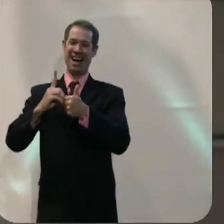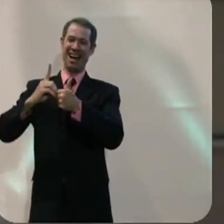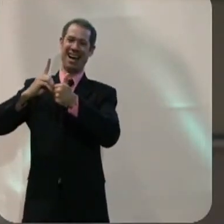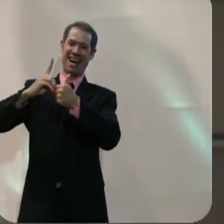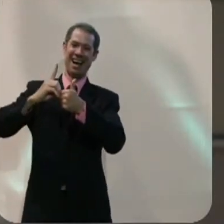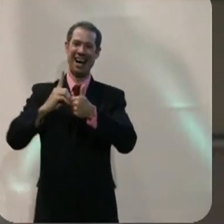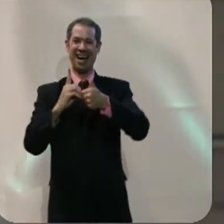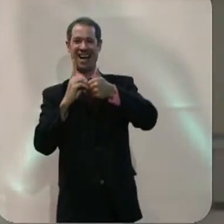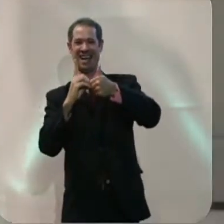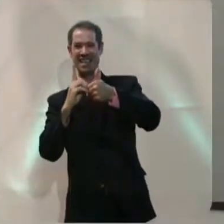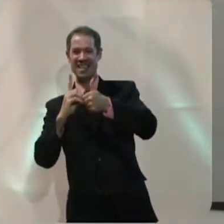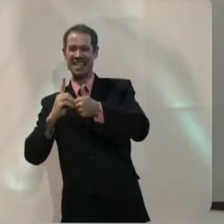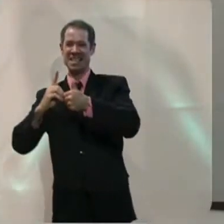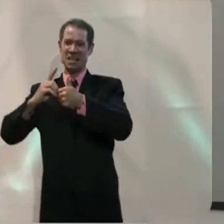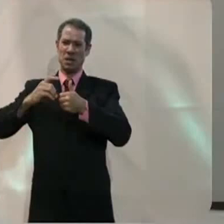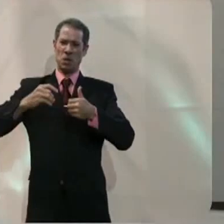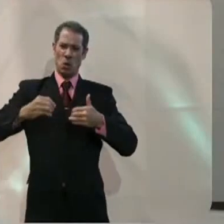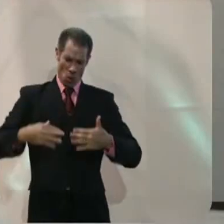encontrar.